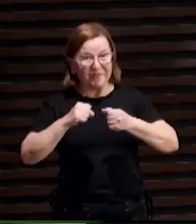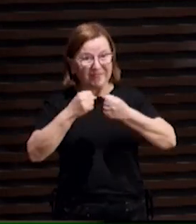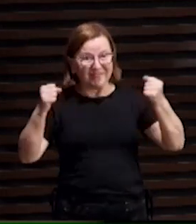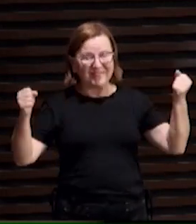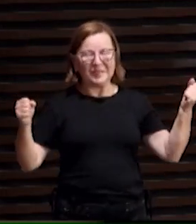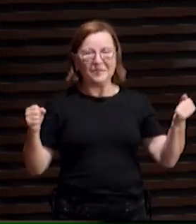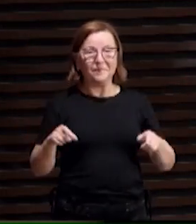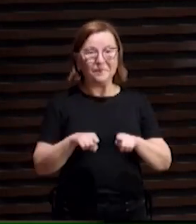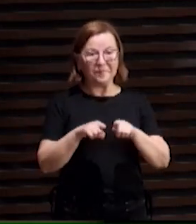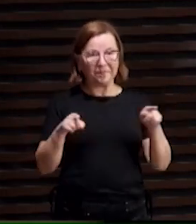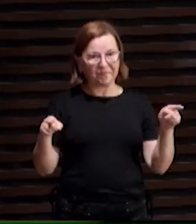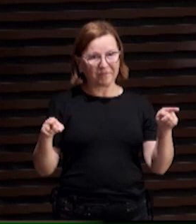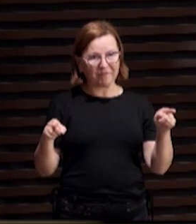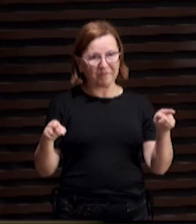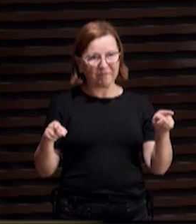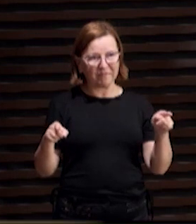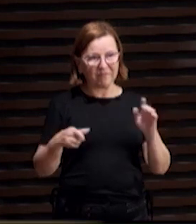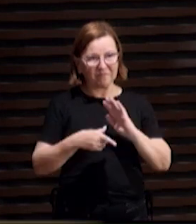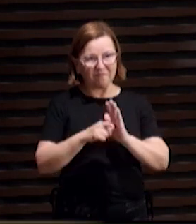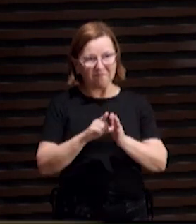estava opaco.